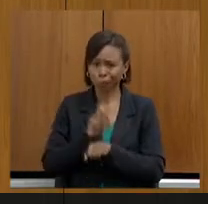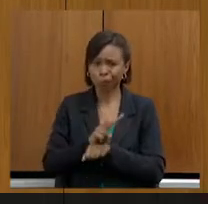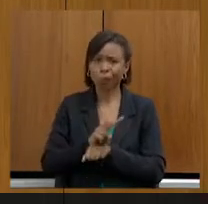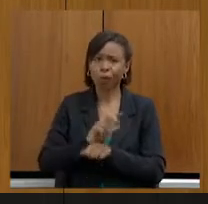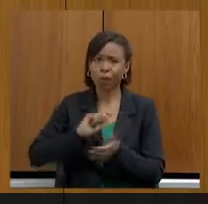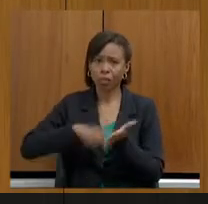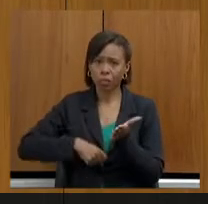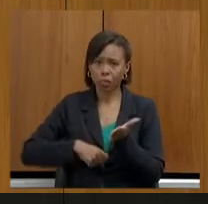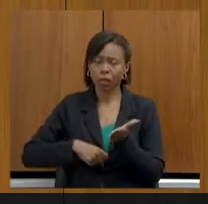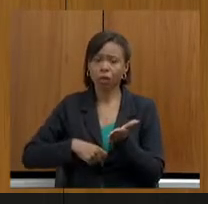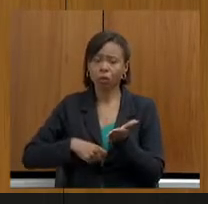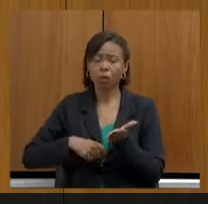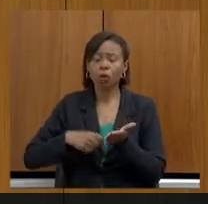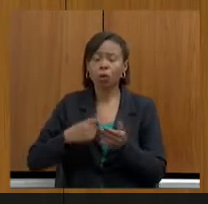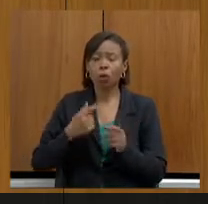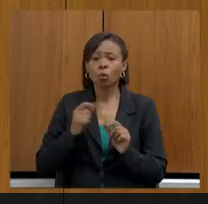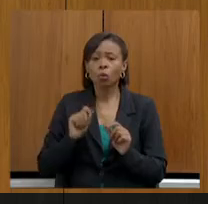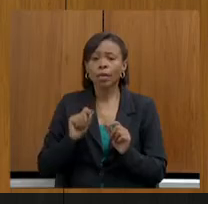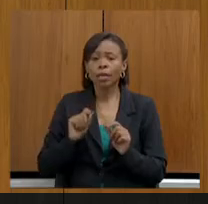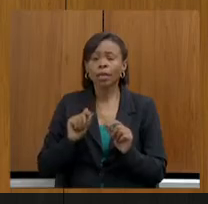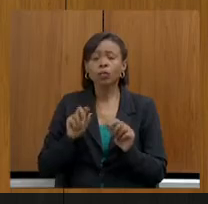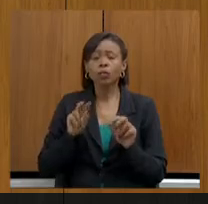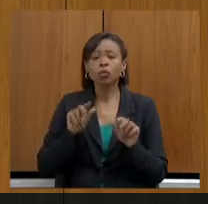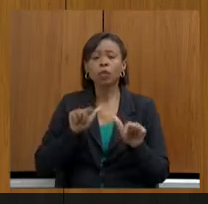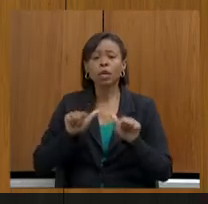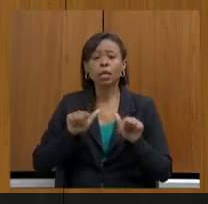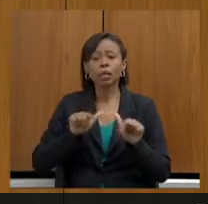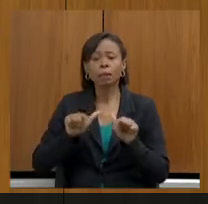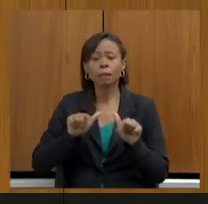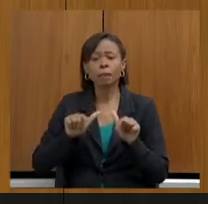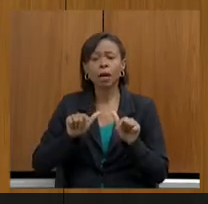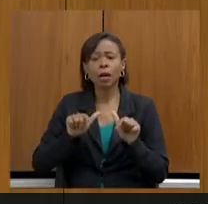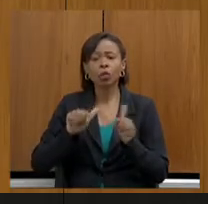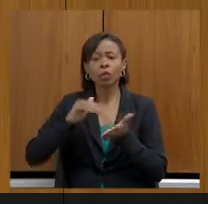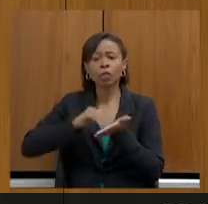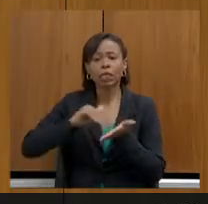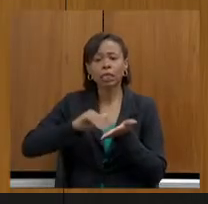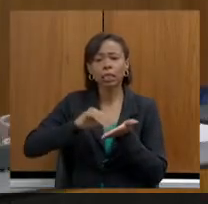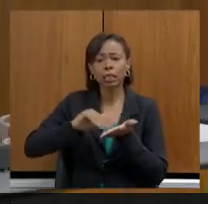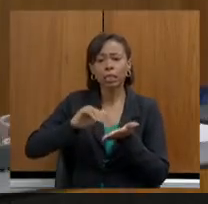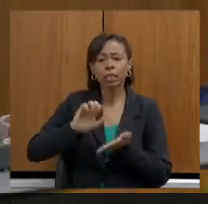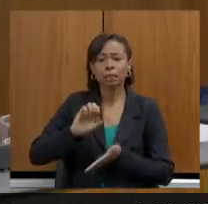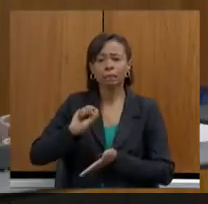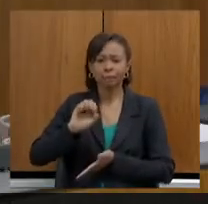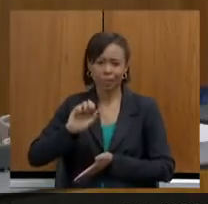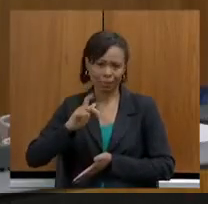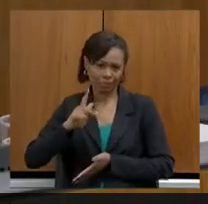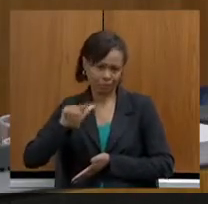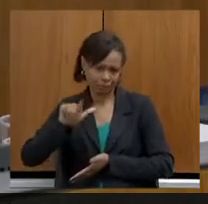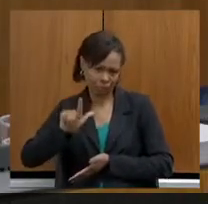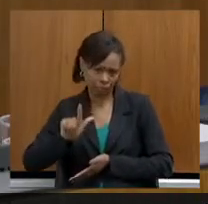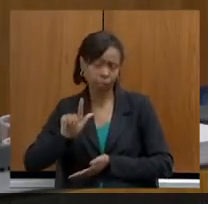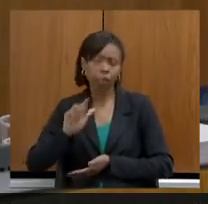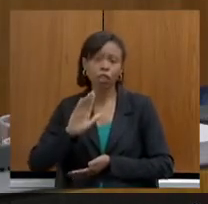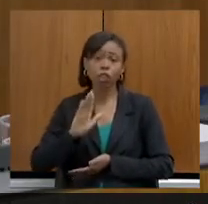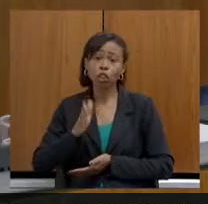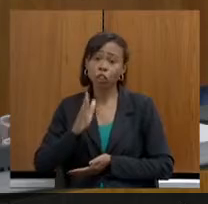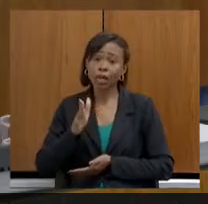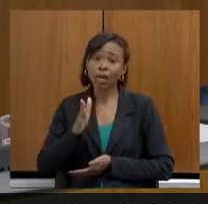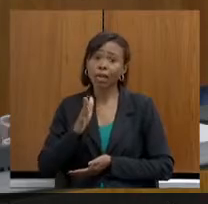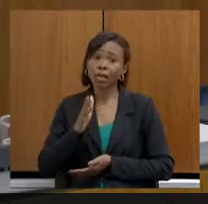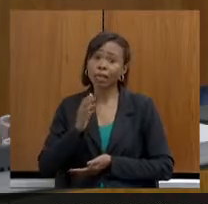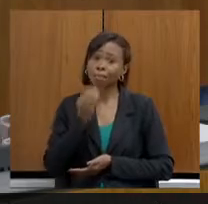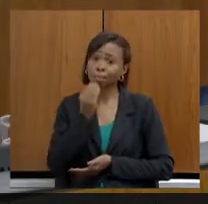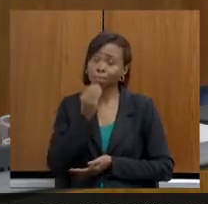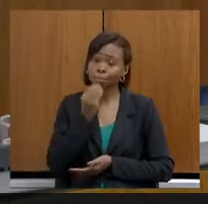situação fazer chapéu de papel essa situação do tema do Trabalho junto com a secretaria de planejamento mas temos aí a perspectiva de publicar-se